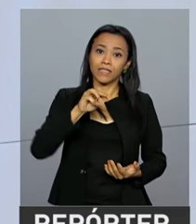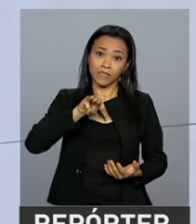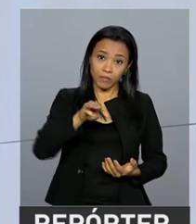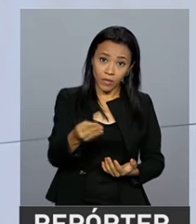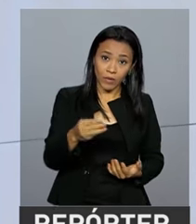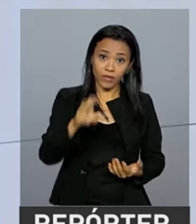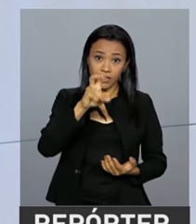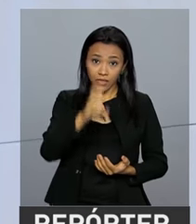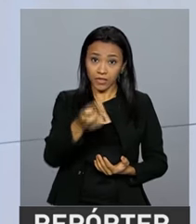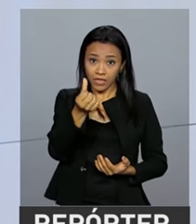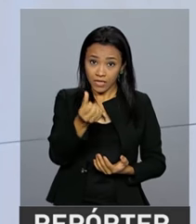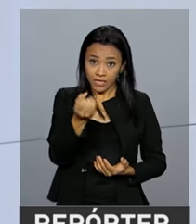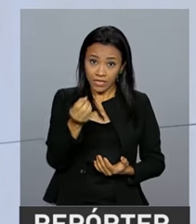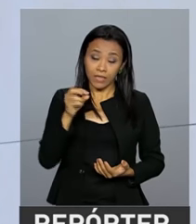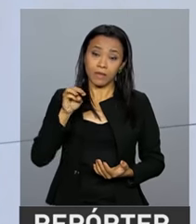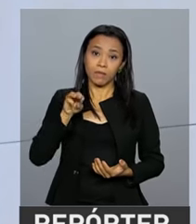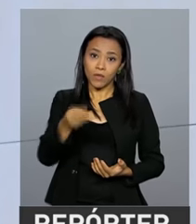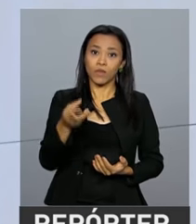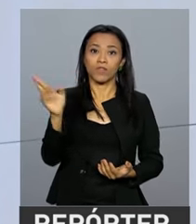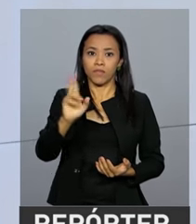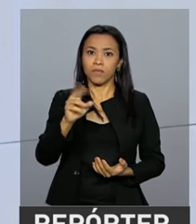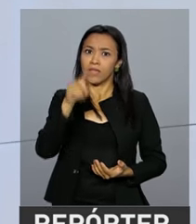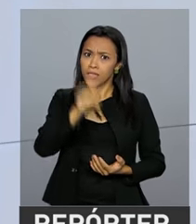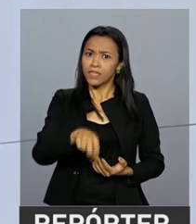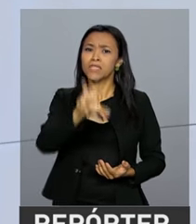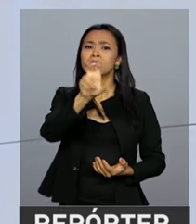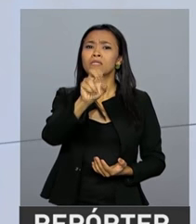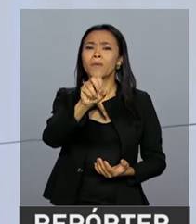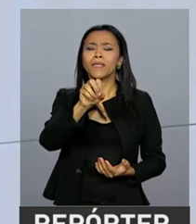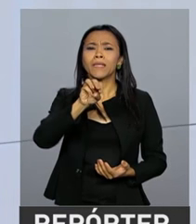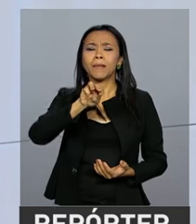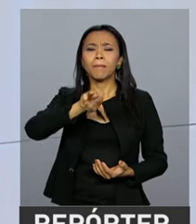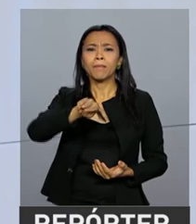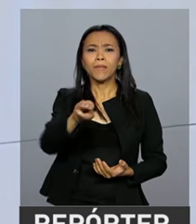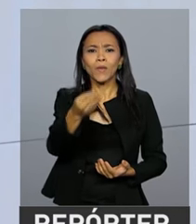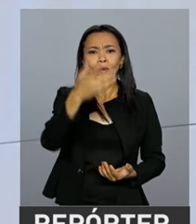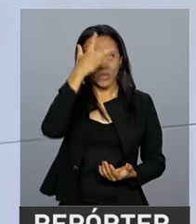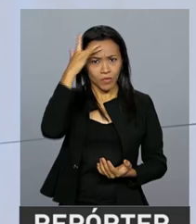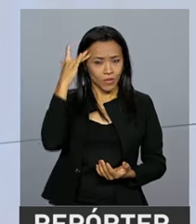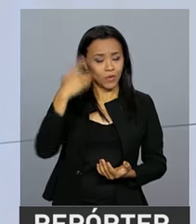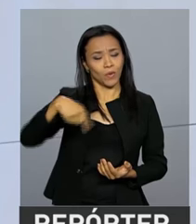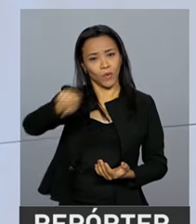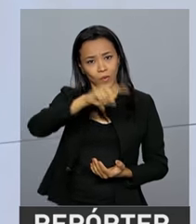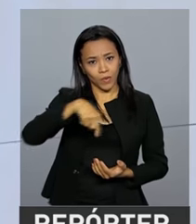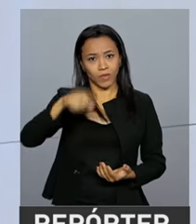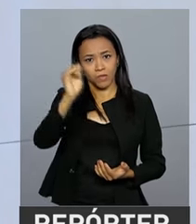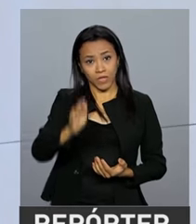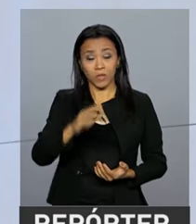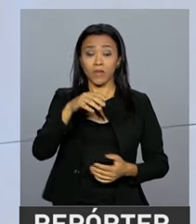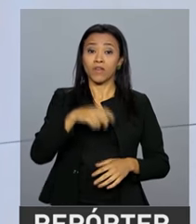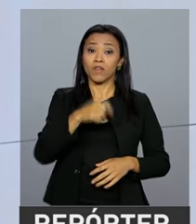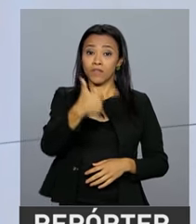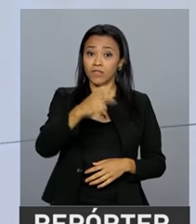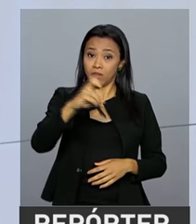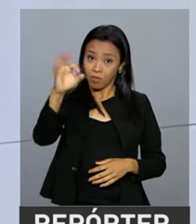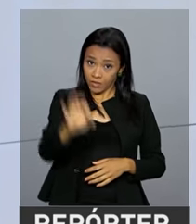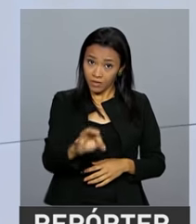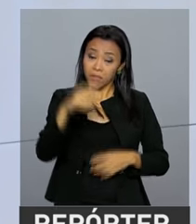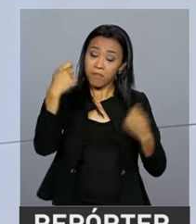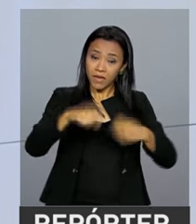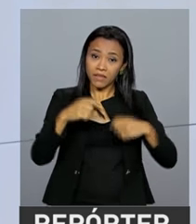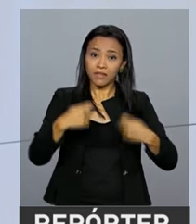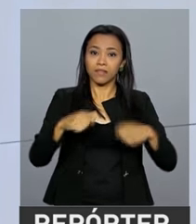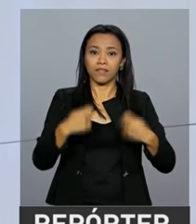13.560.000 famílias, mas isso equivale a 50 milhões de brasileiros. 25% da população brasileira depende do Bolsa Família